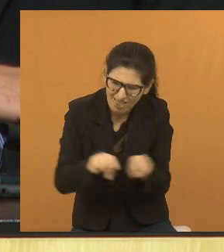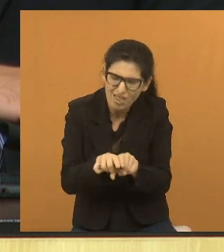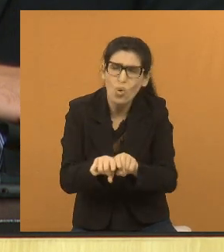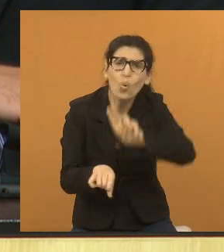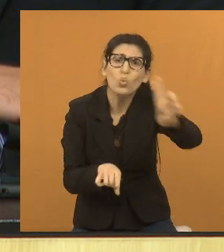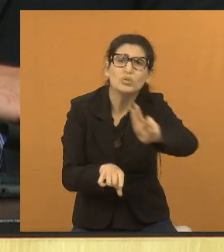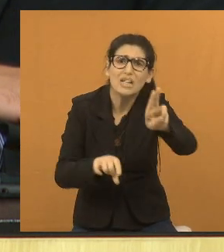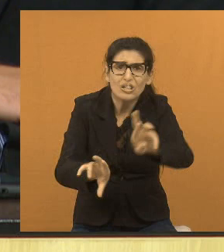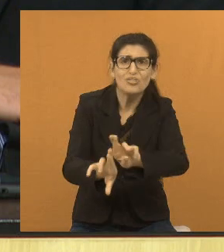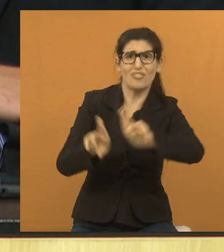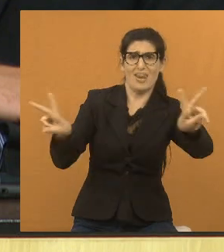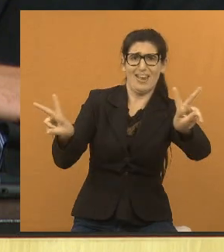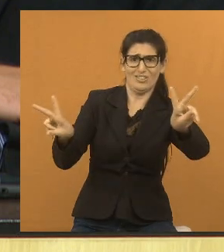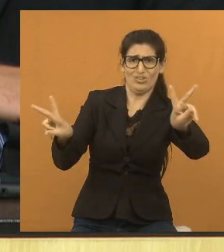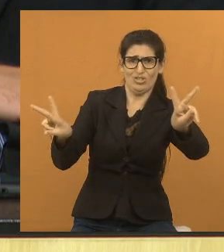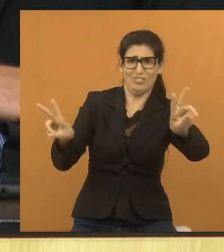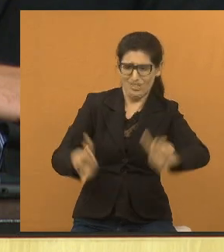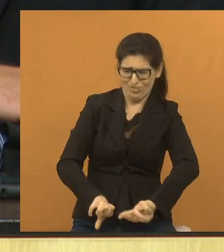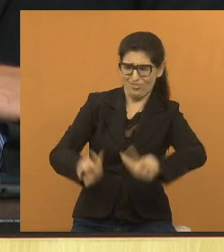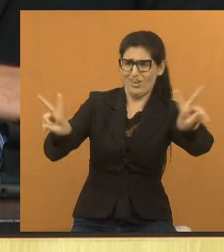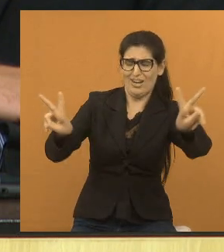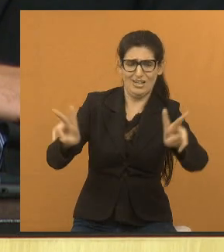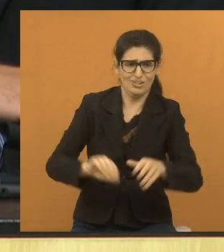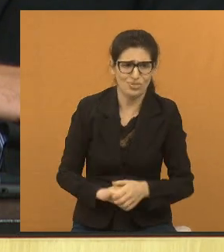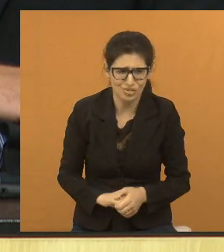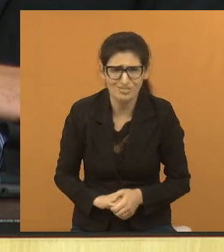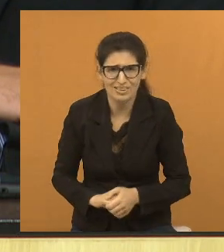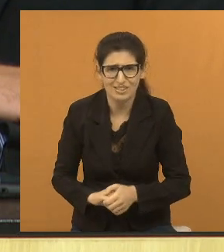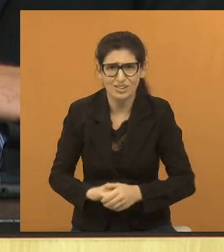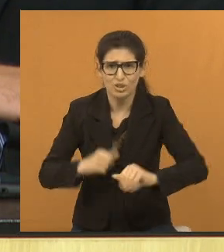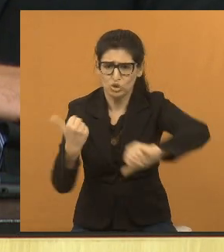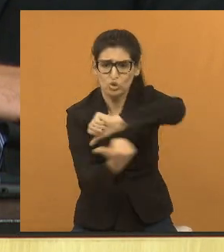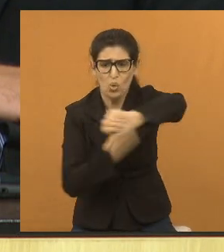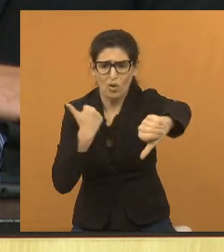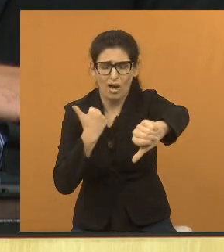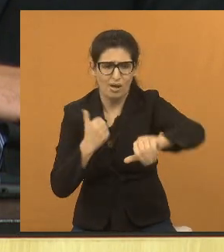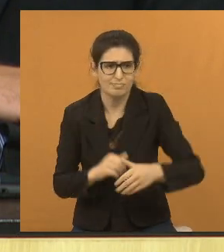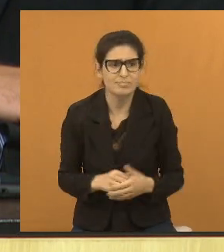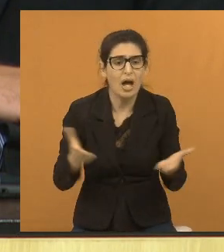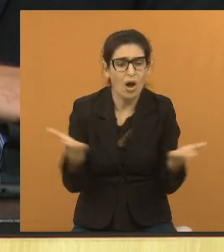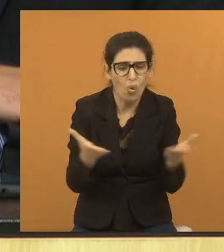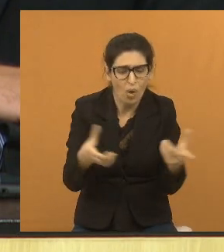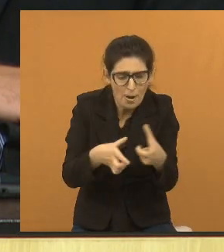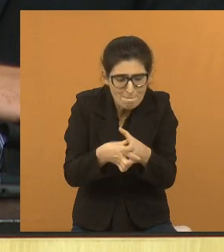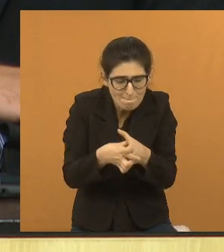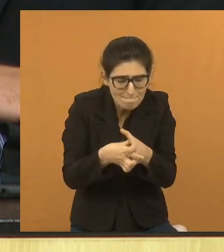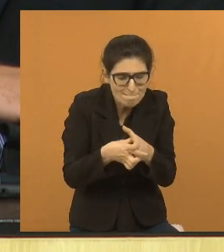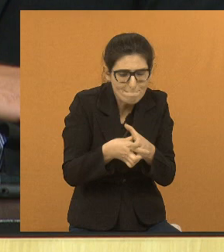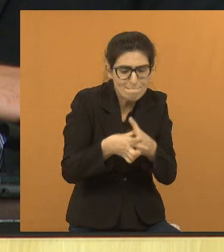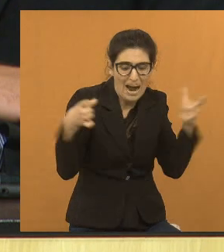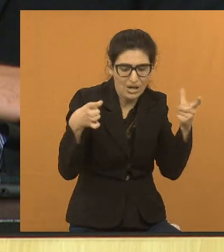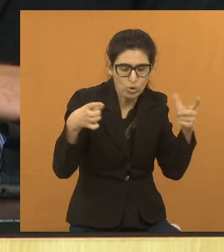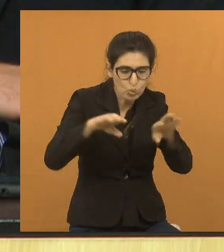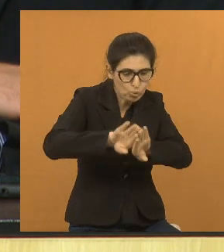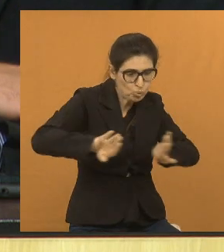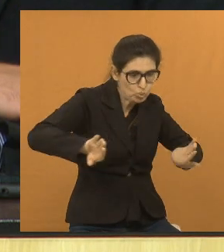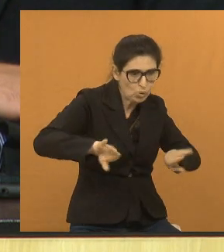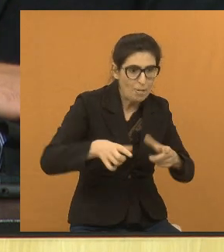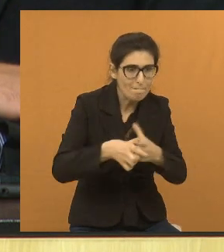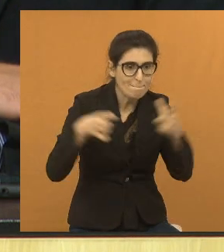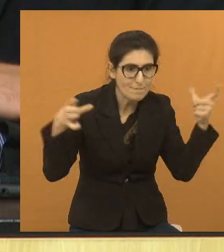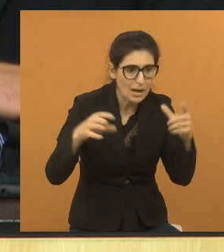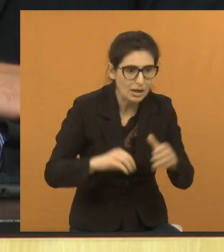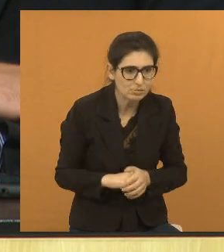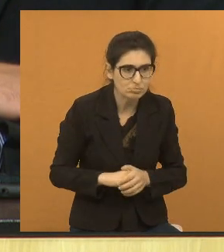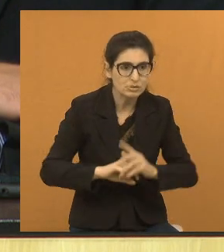usos. Nesse momento agora, do plano diretor, a gente faz um macro. E na lei de desocupação do solo, a gente vai com uma